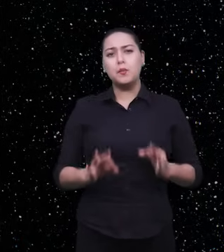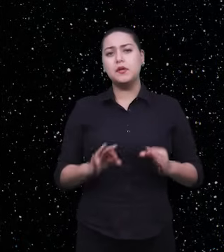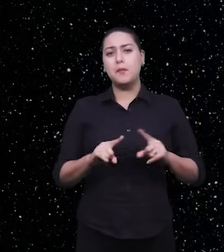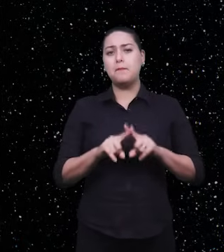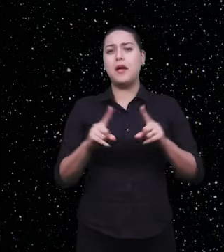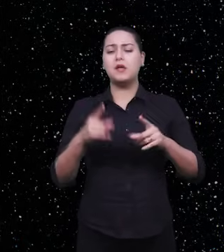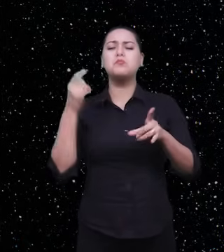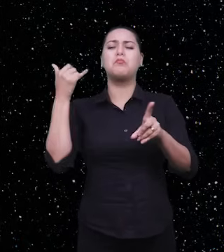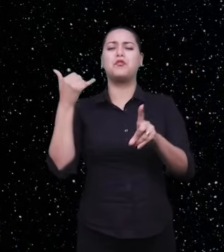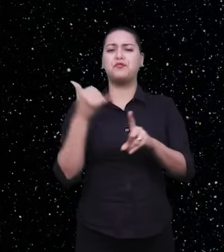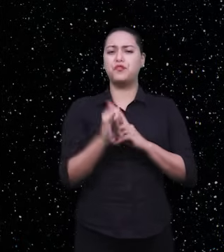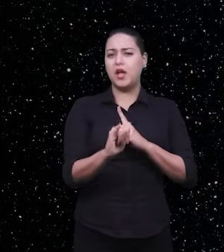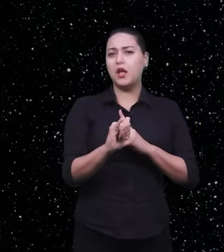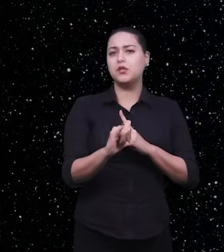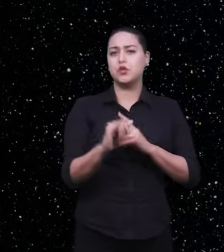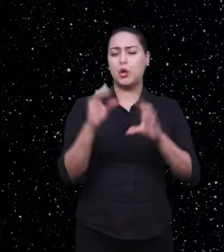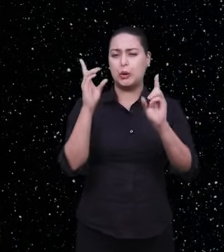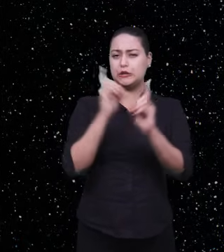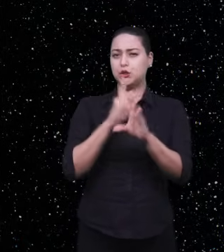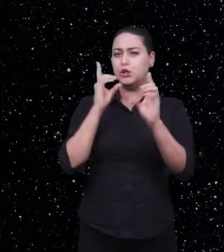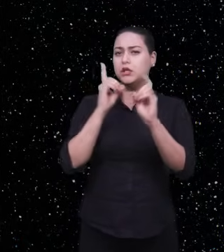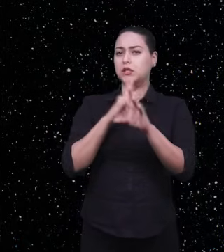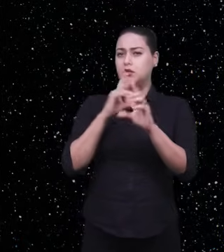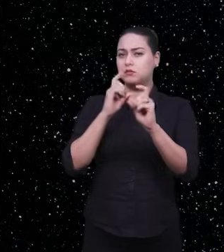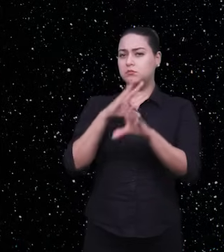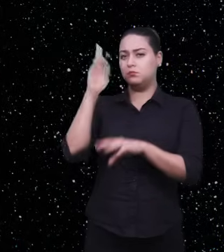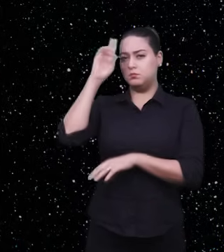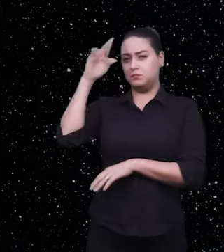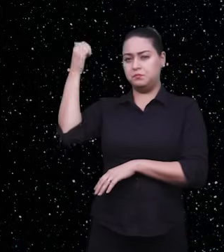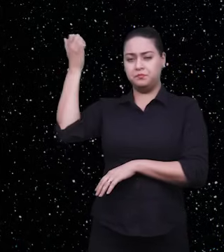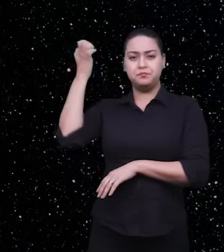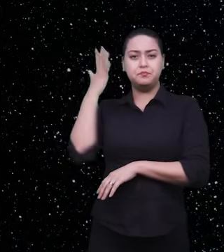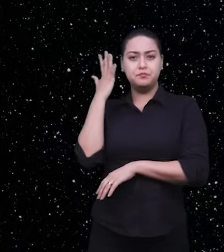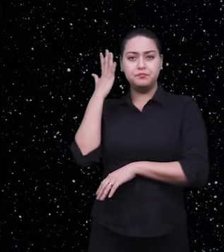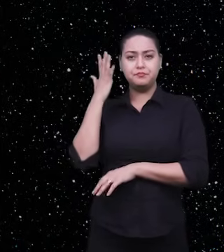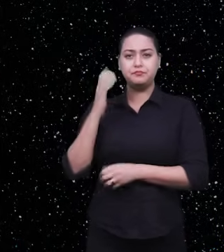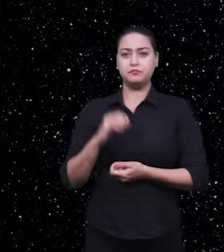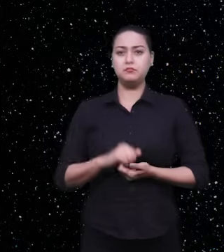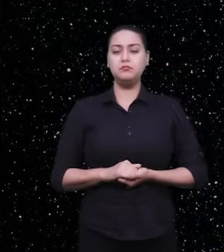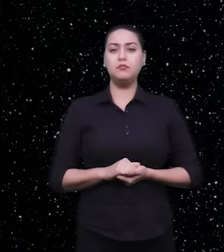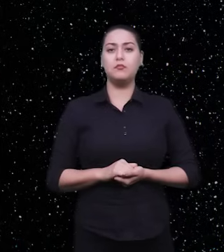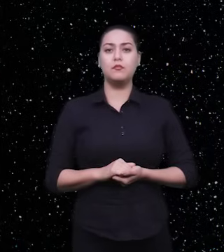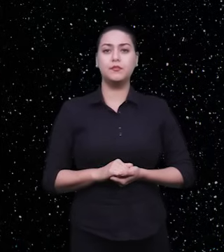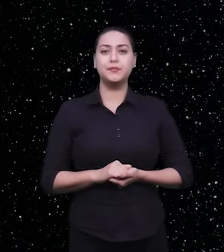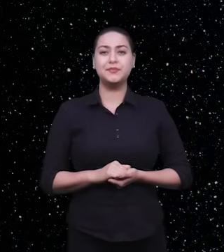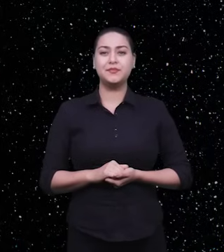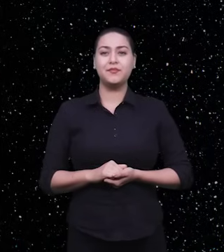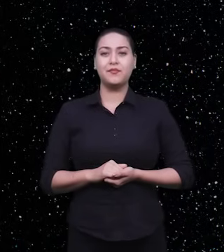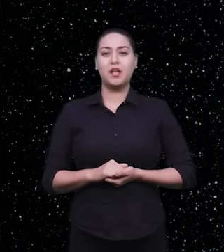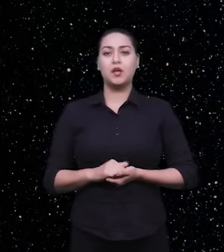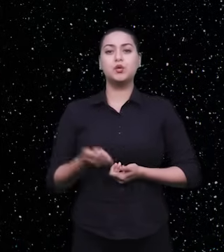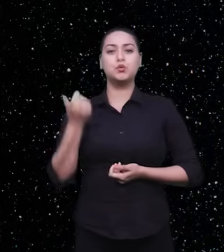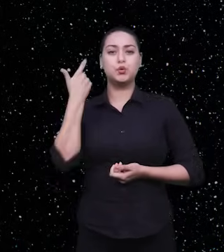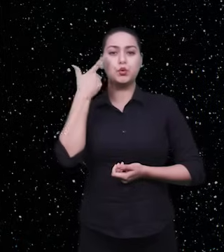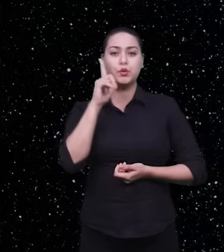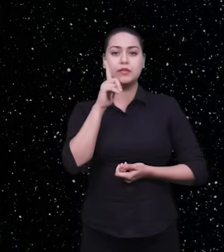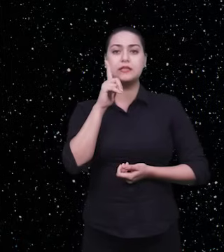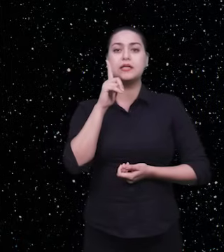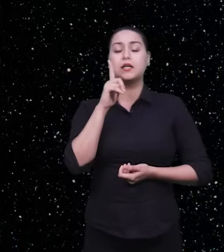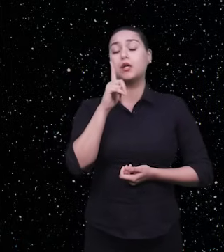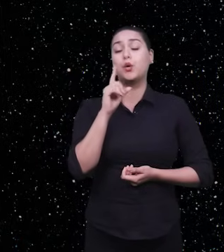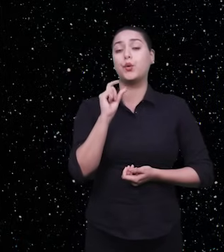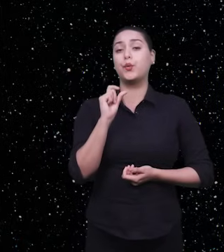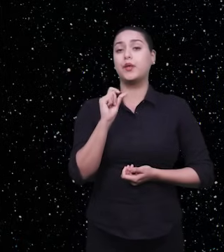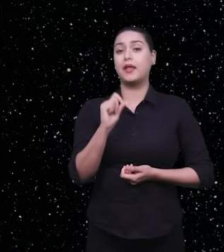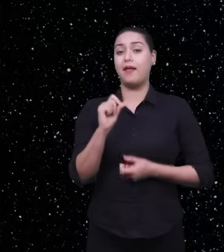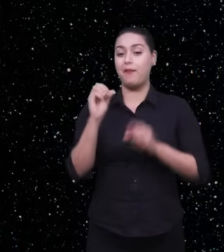mesmo tempo tão profética com as doutrinas que o Senhor nos tem revelado. E assim tem nos capacitado